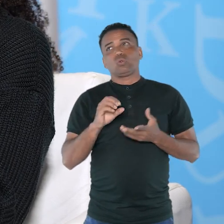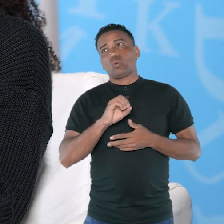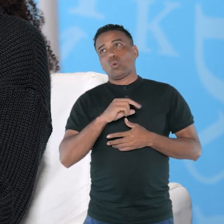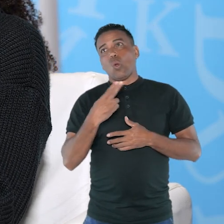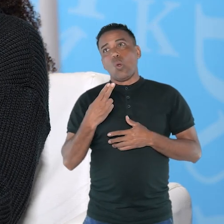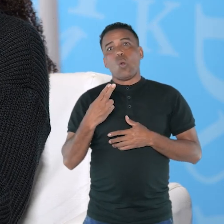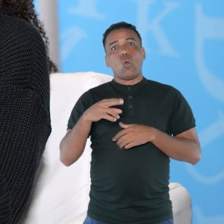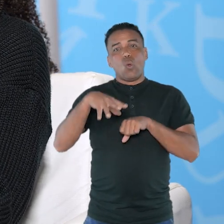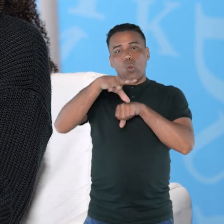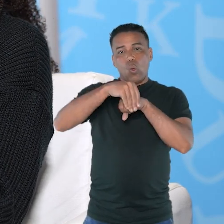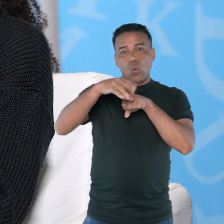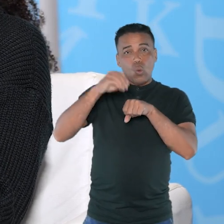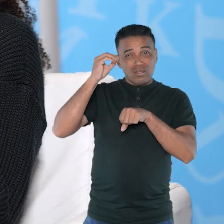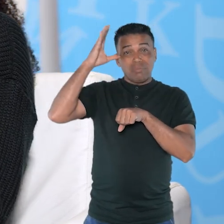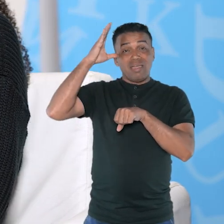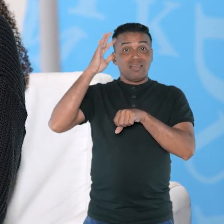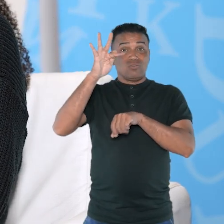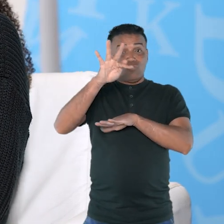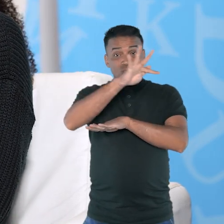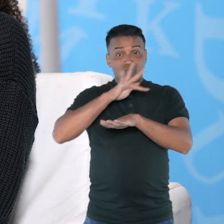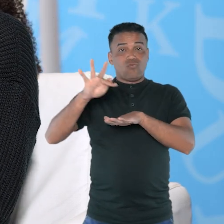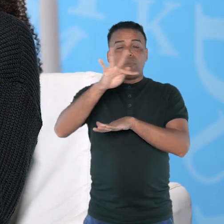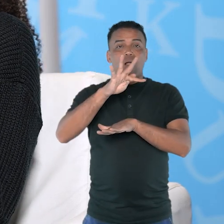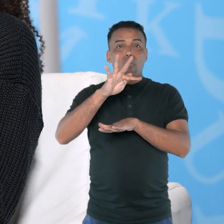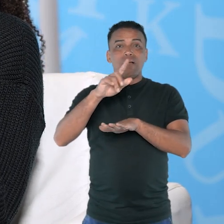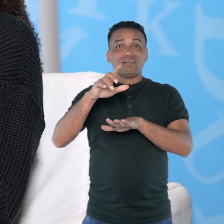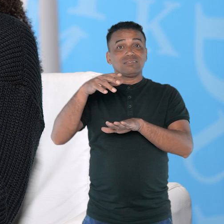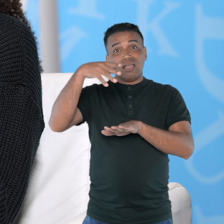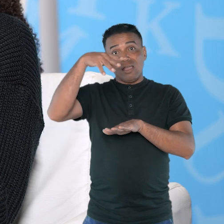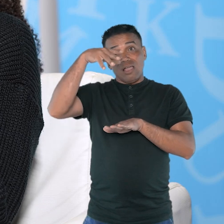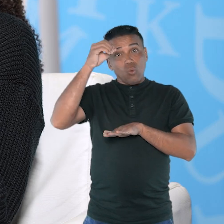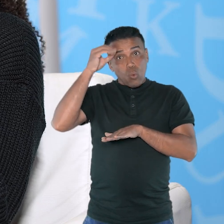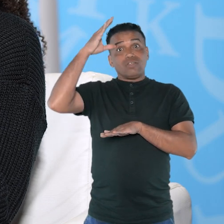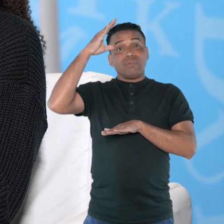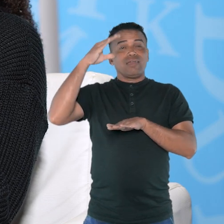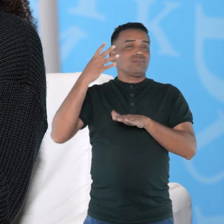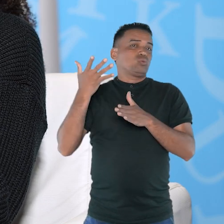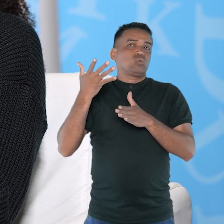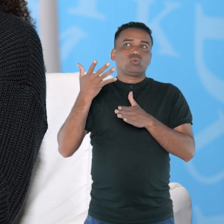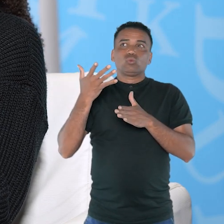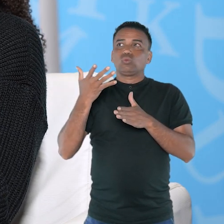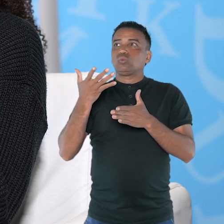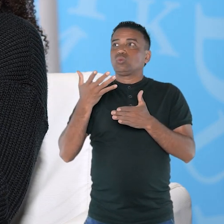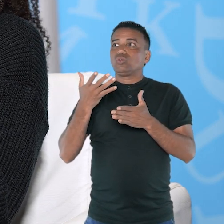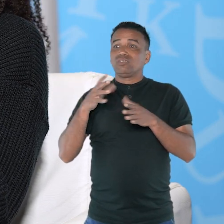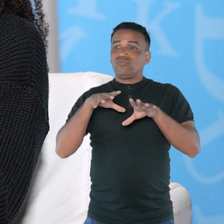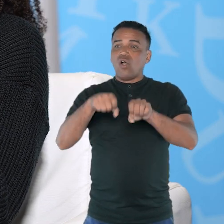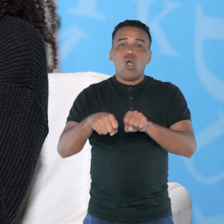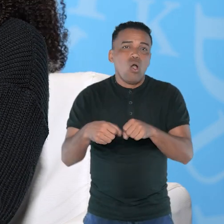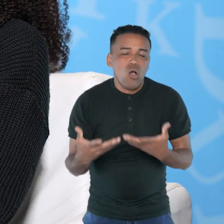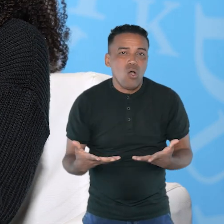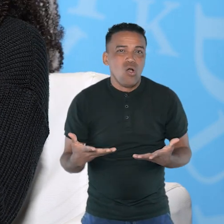esse conhecimento formal, às vezes, mas é um conhecimento que eu digo da curiosidade, algo que te forma como uma pessoa que